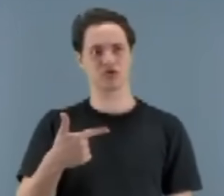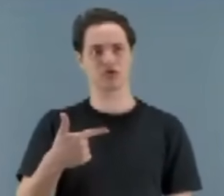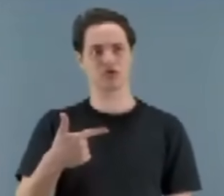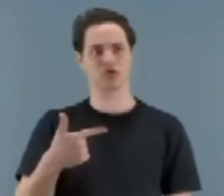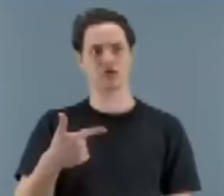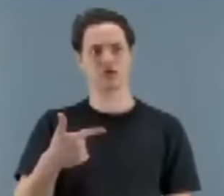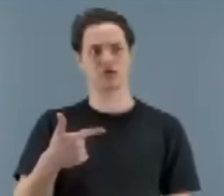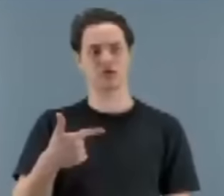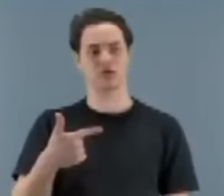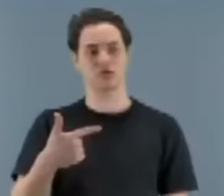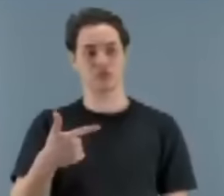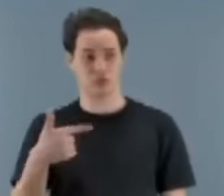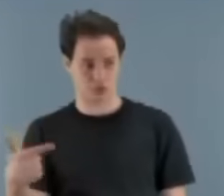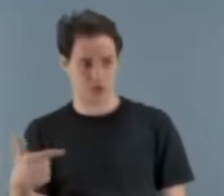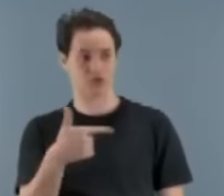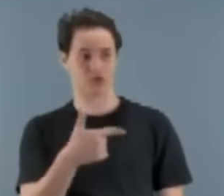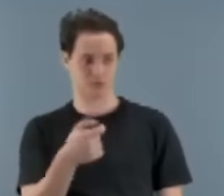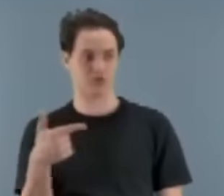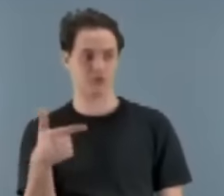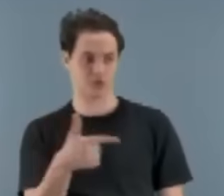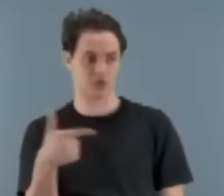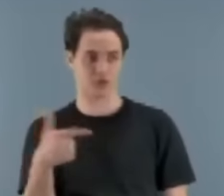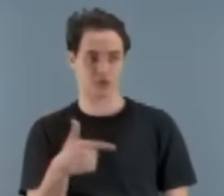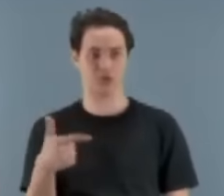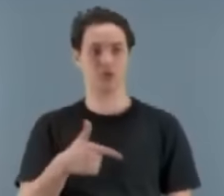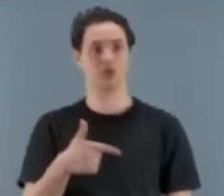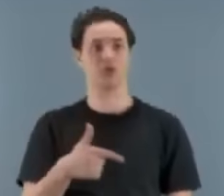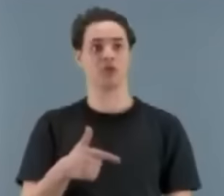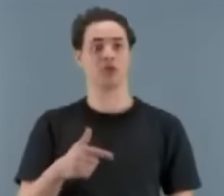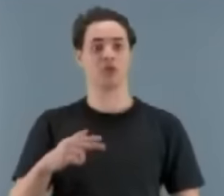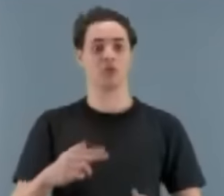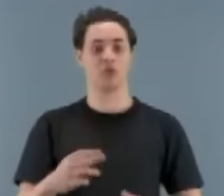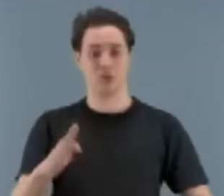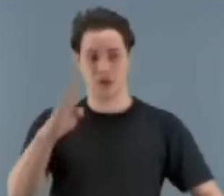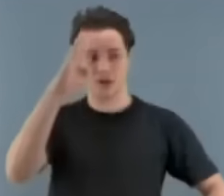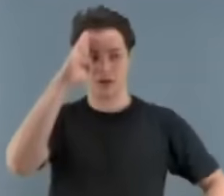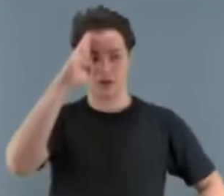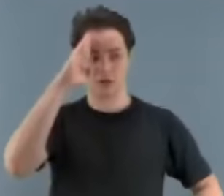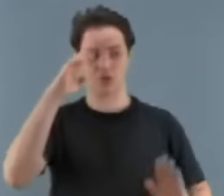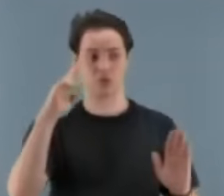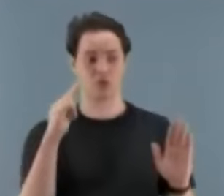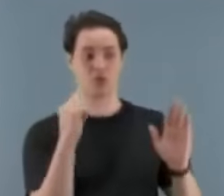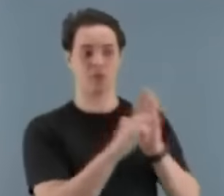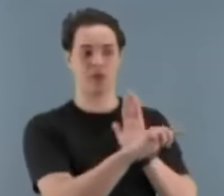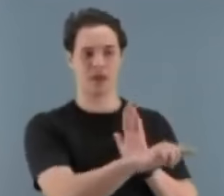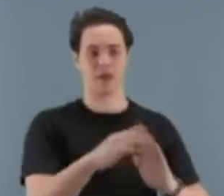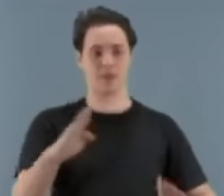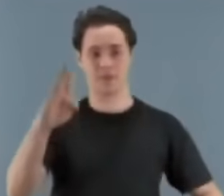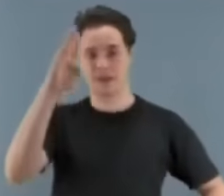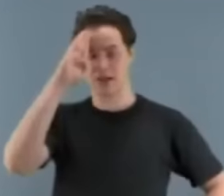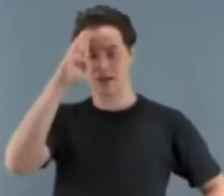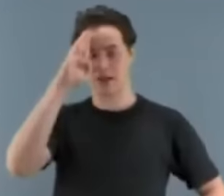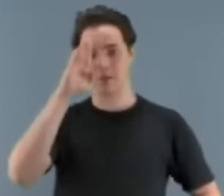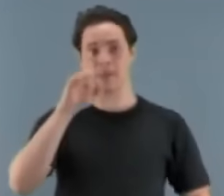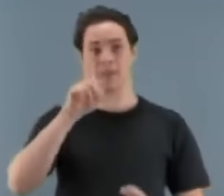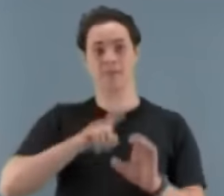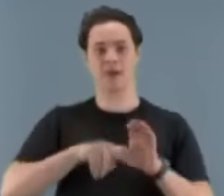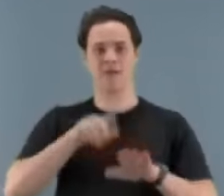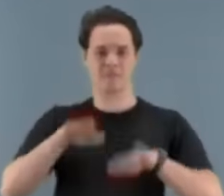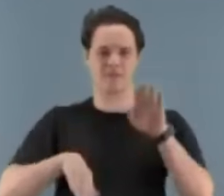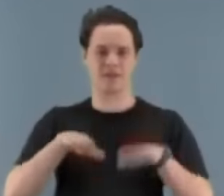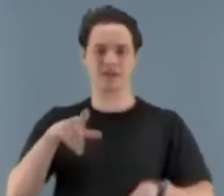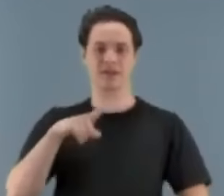2020... Maio de 2022, ele foi nomeado pelo Exército. O Exército nomeia um militar... Depende do tipo de missão, até 1 ano